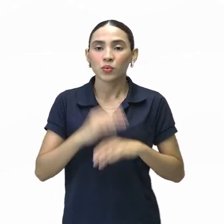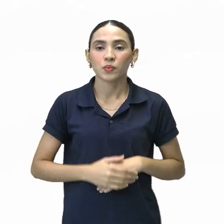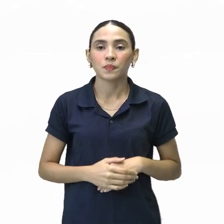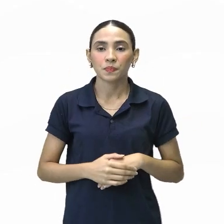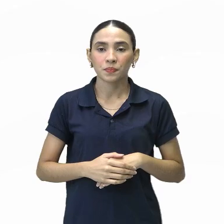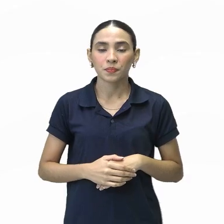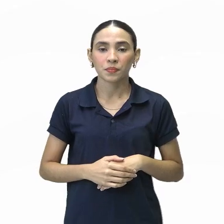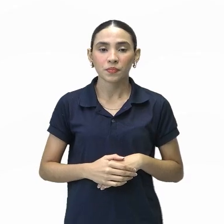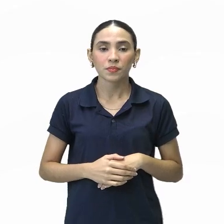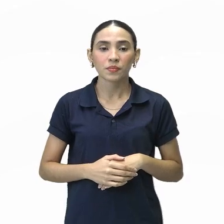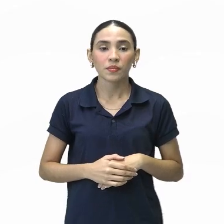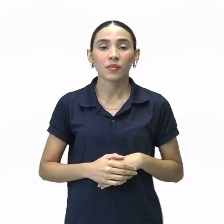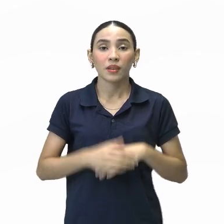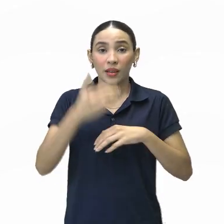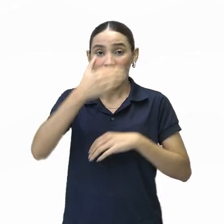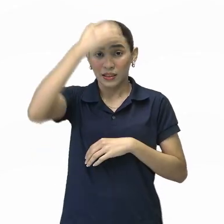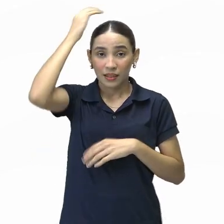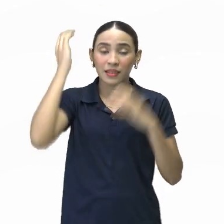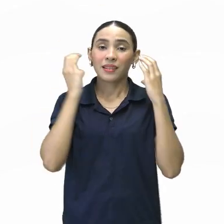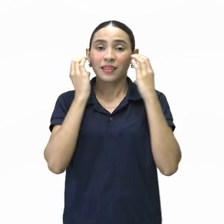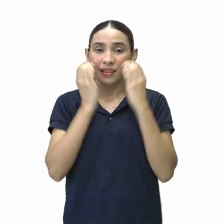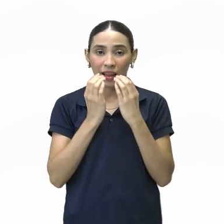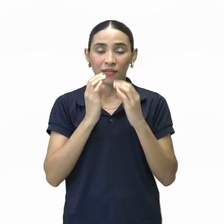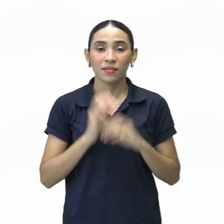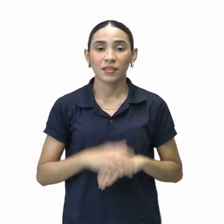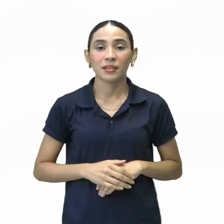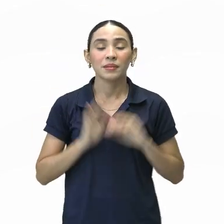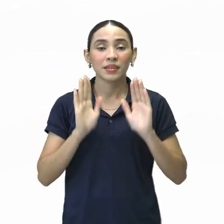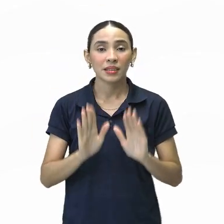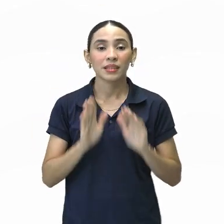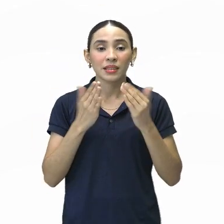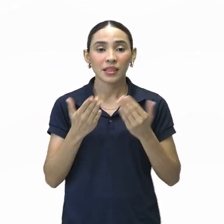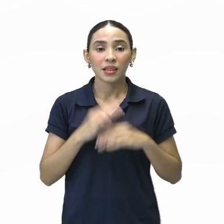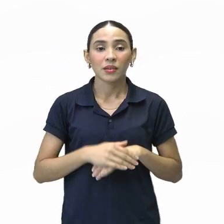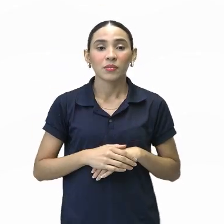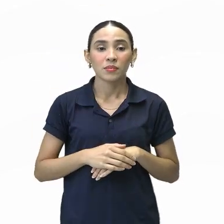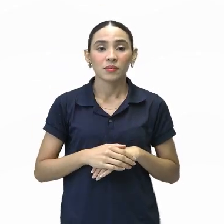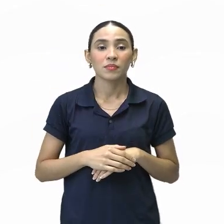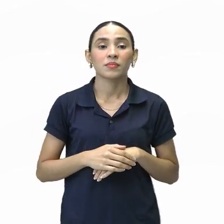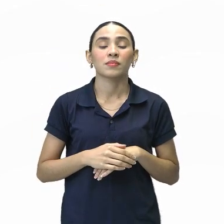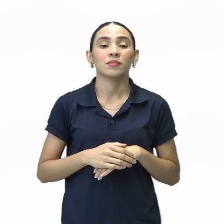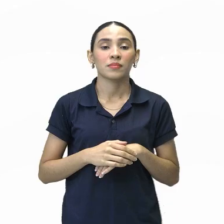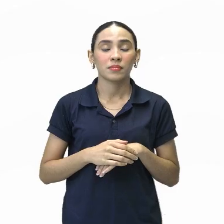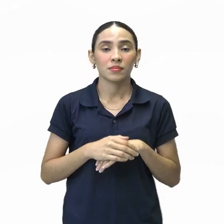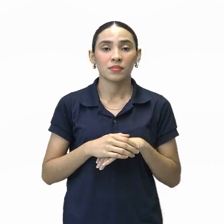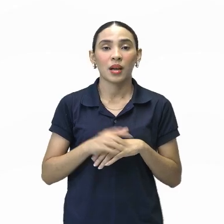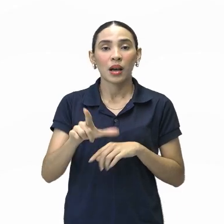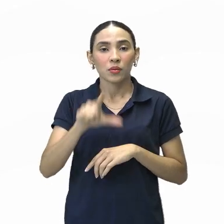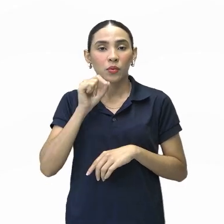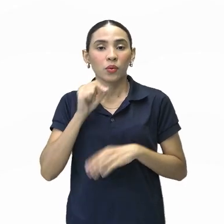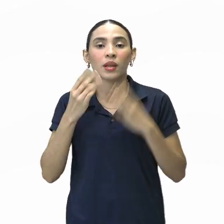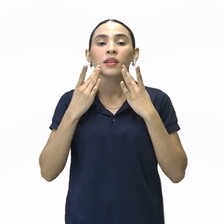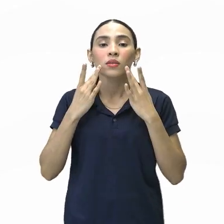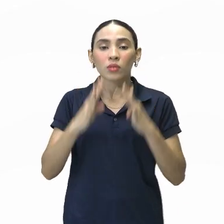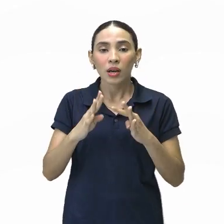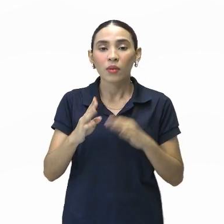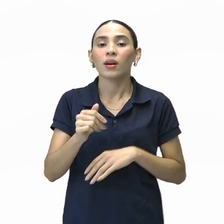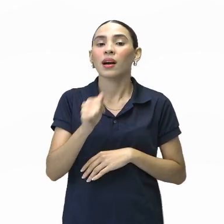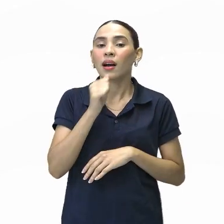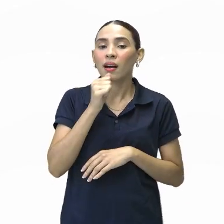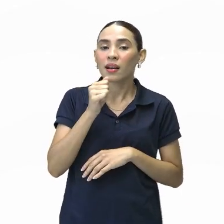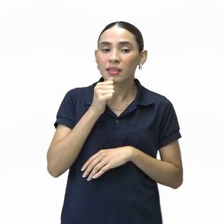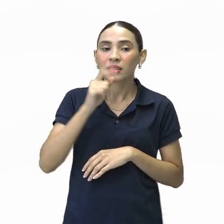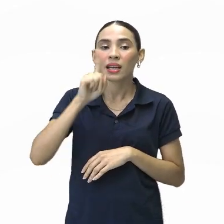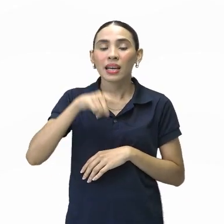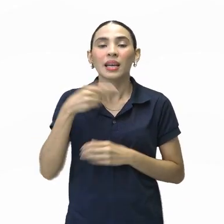do Darwin. Então, a seleção natural, gente, a seleção natural